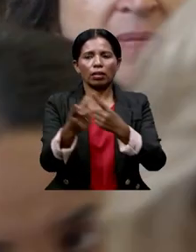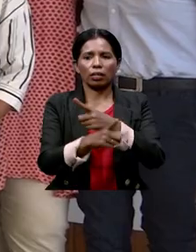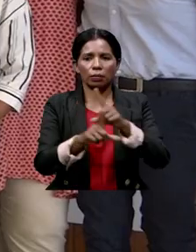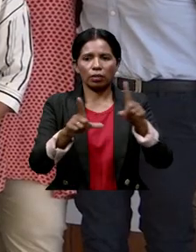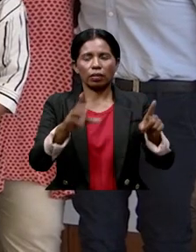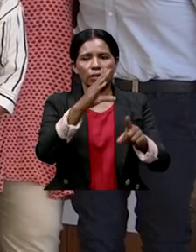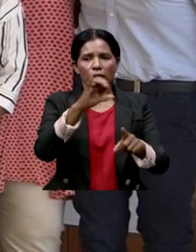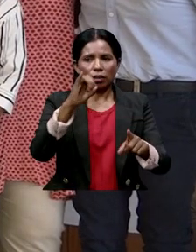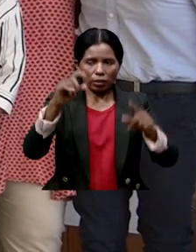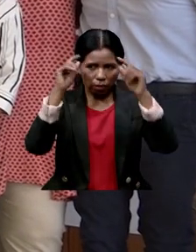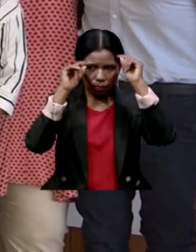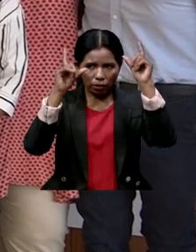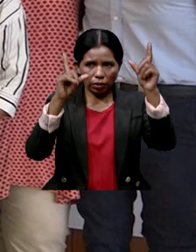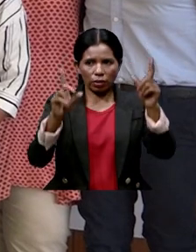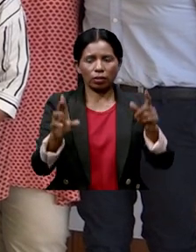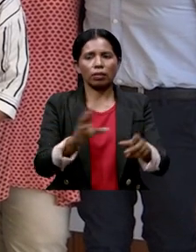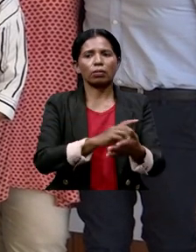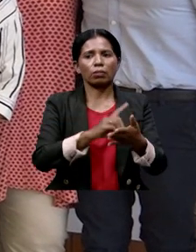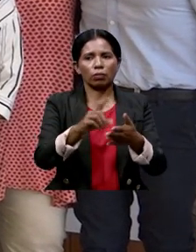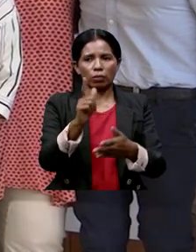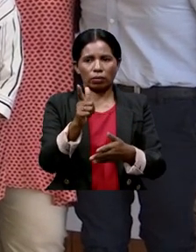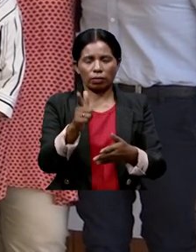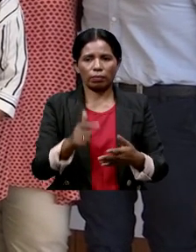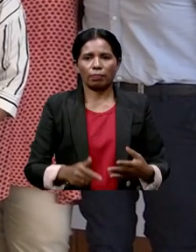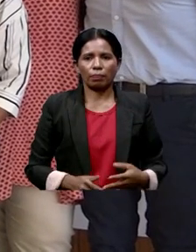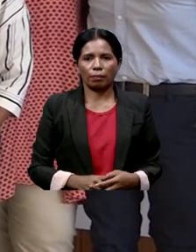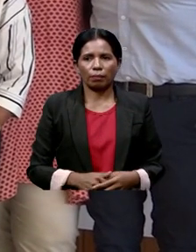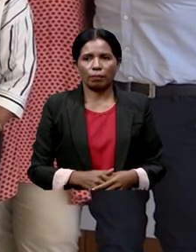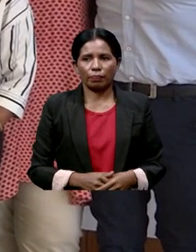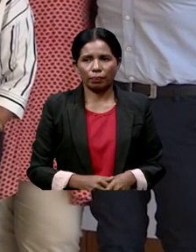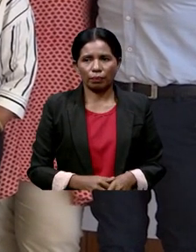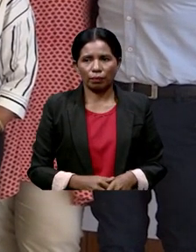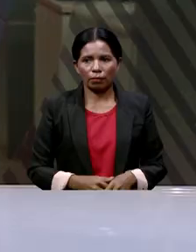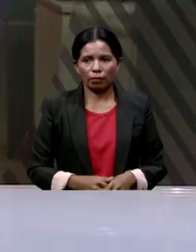Timor-Leste ocupa número ronolo. Adere de Gemenes, Matheus Romário, Gemenes.